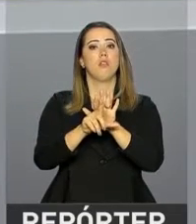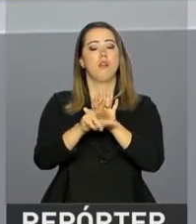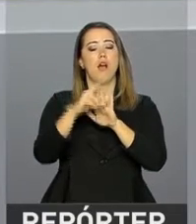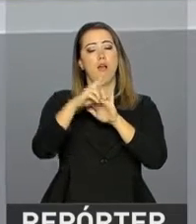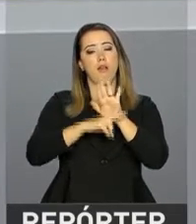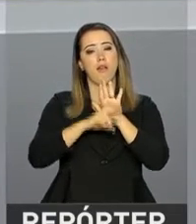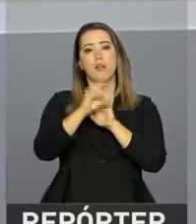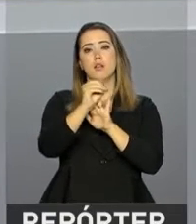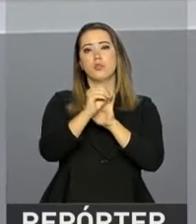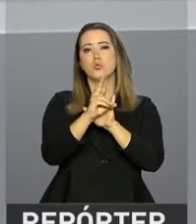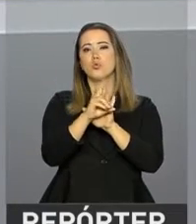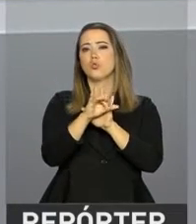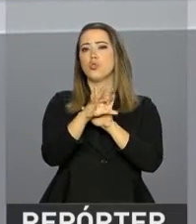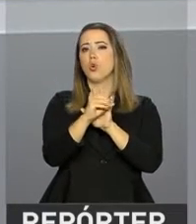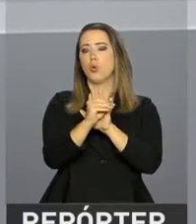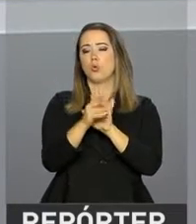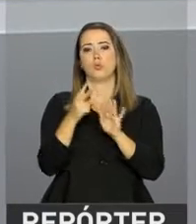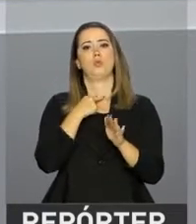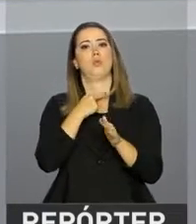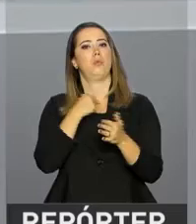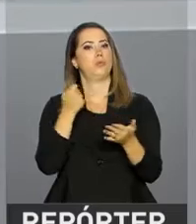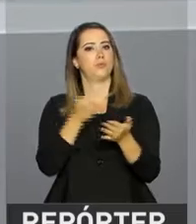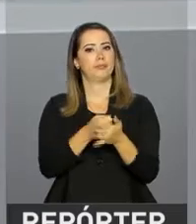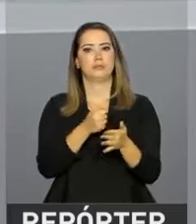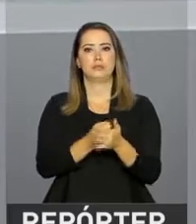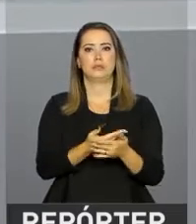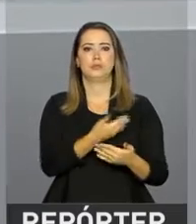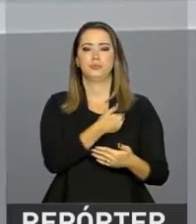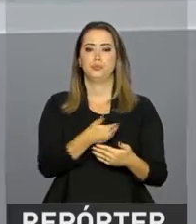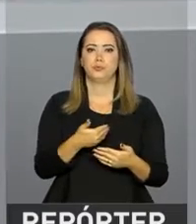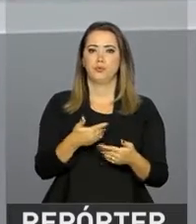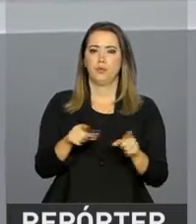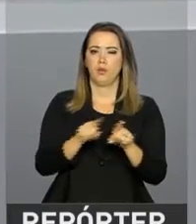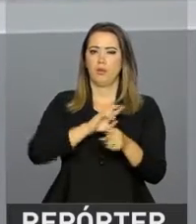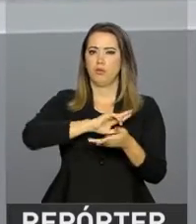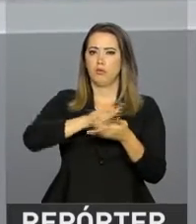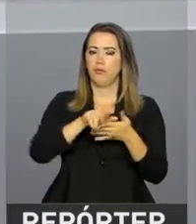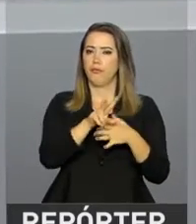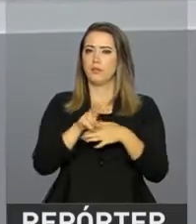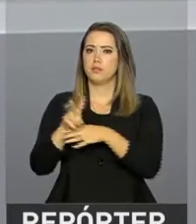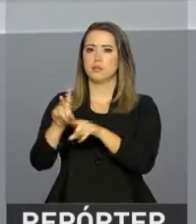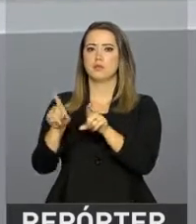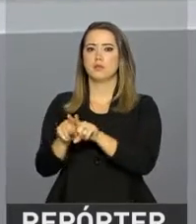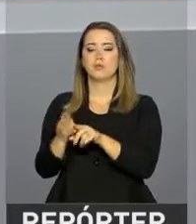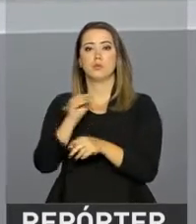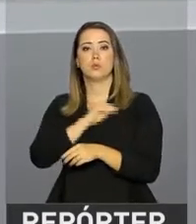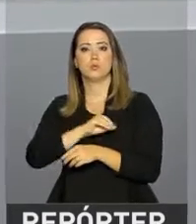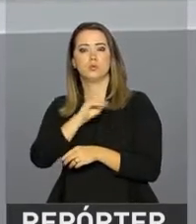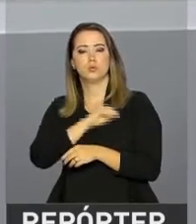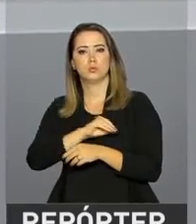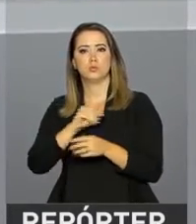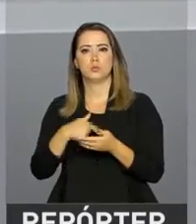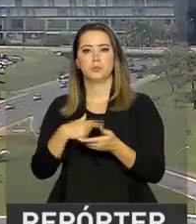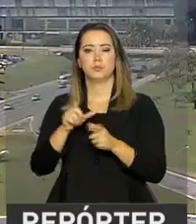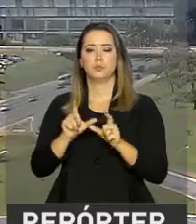a emissão de títulos públicos para financiar despesas de custeio como pagamento de salários da administração pública